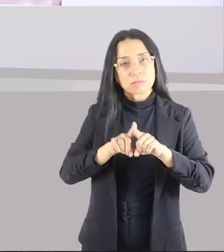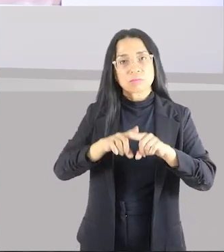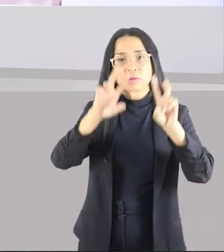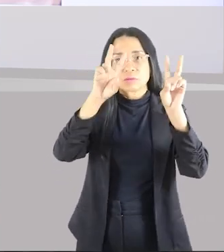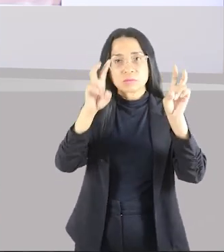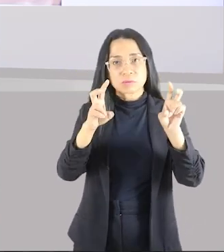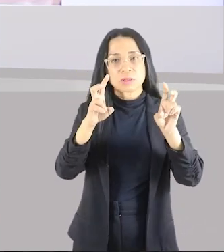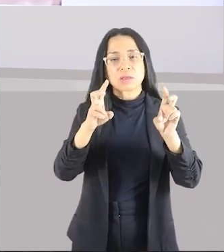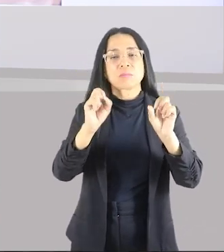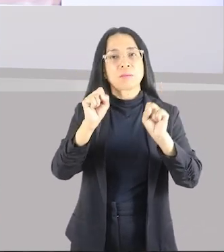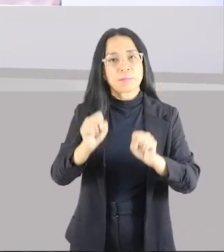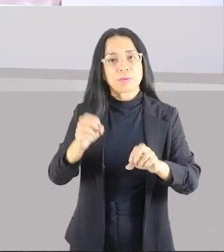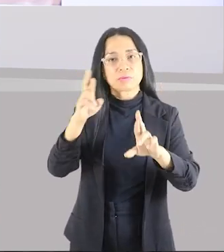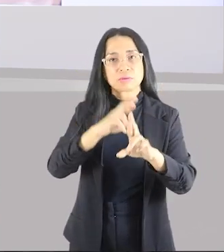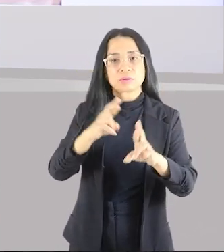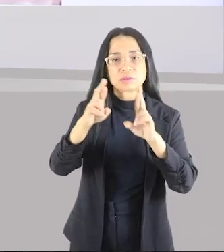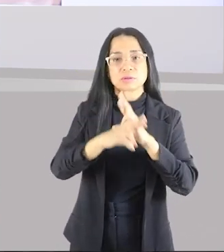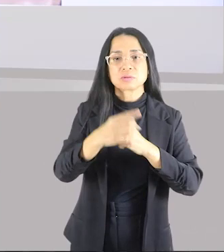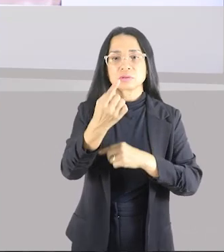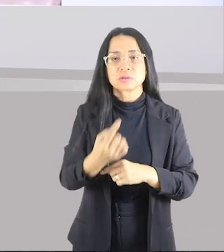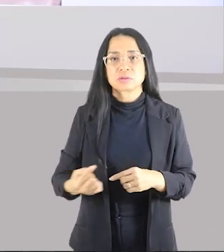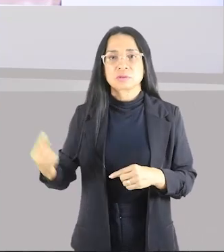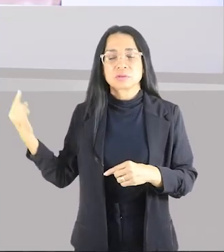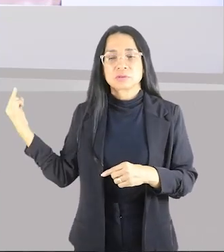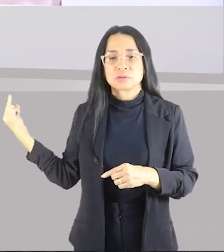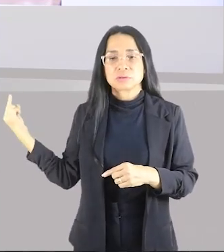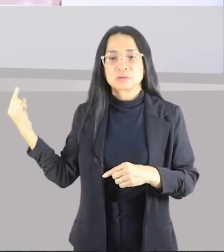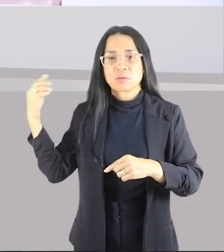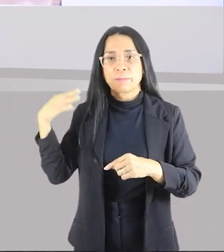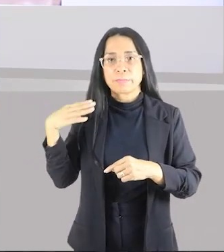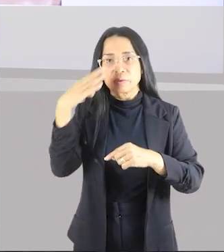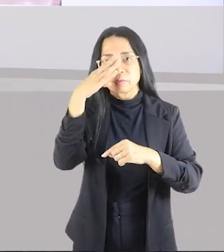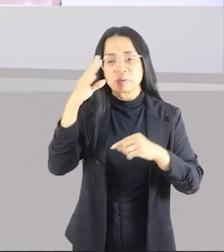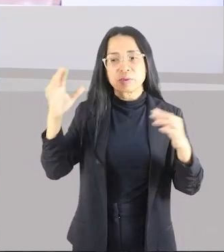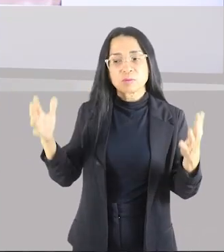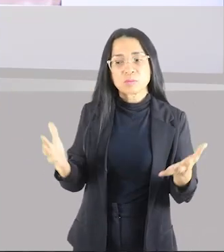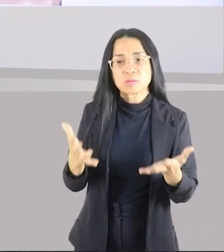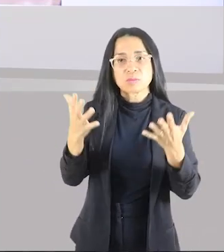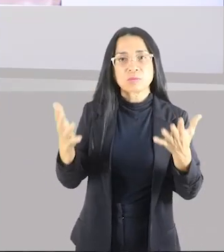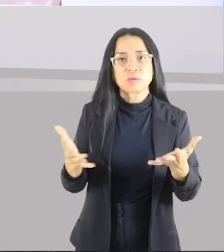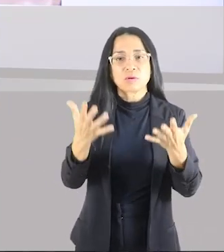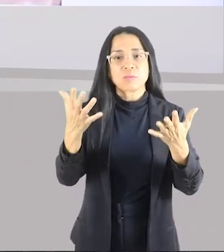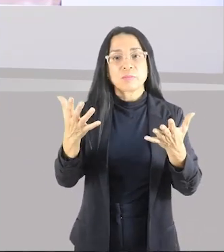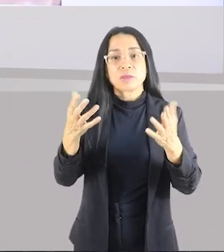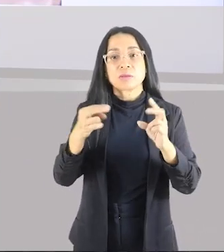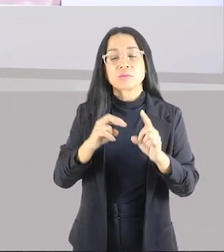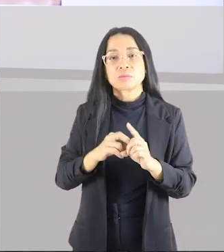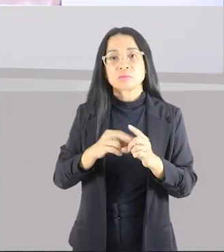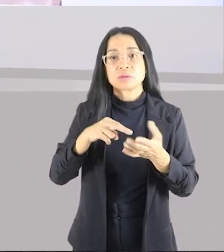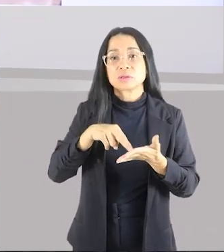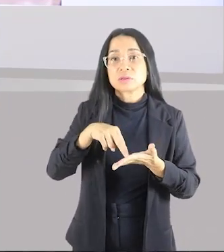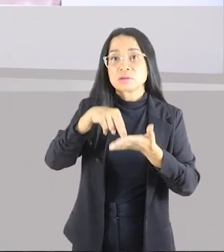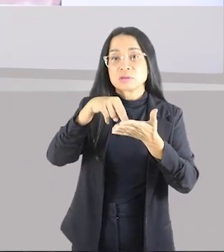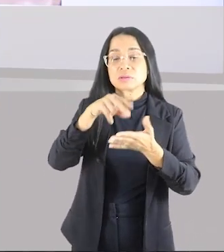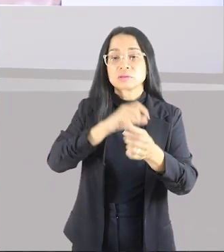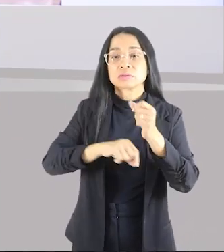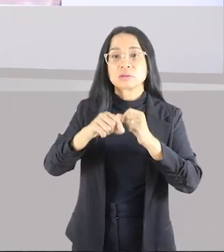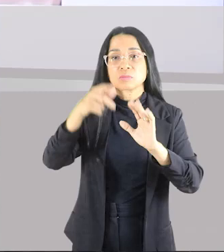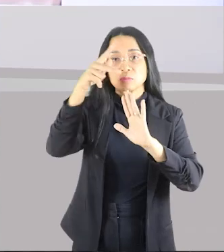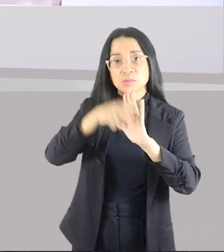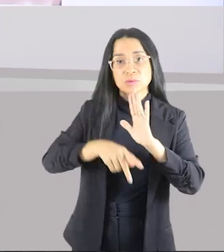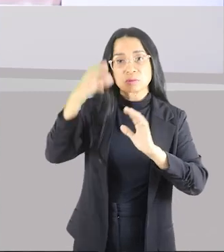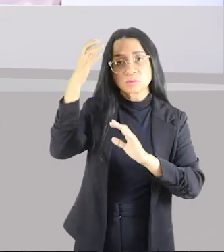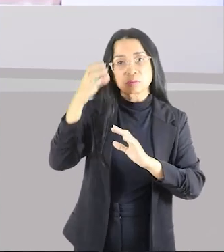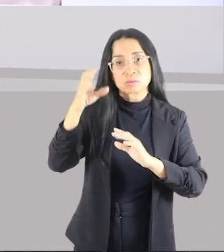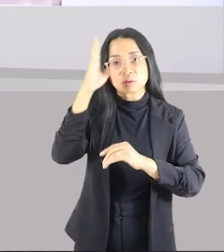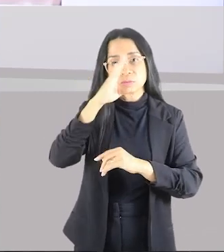cair relacionado a esse incentivo e principalmente ao fomento e ascensão desses projetos culturais do Brasil